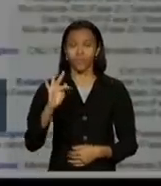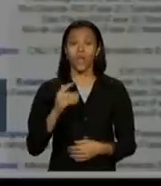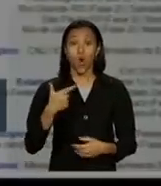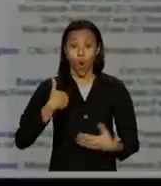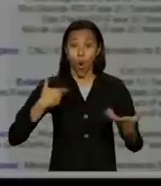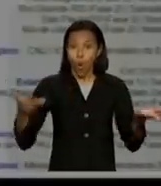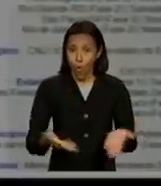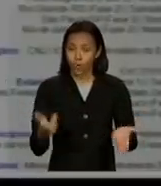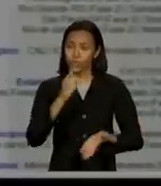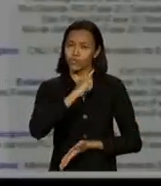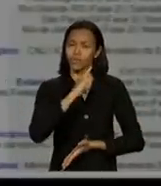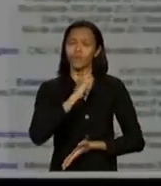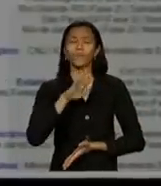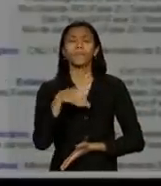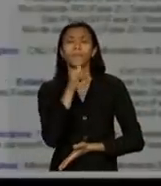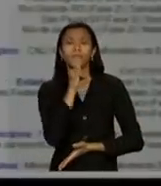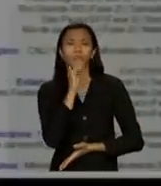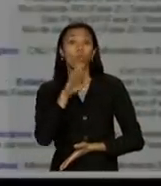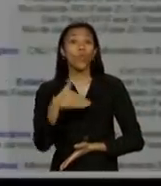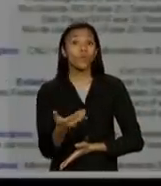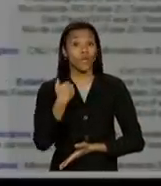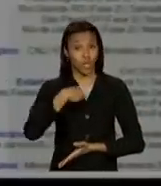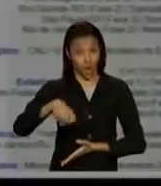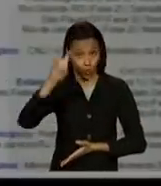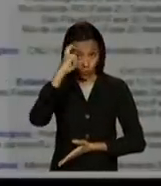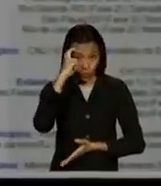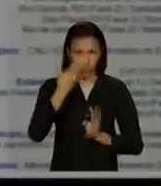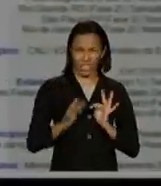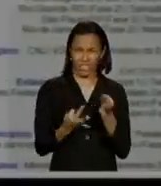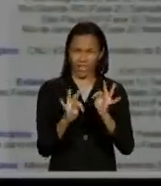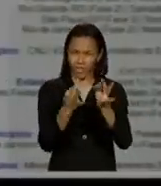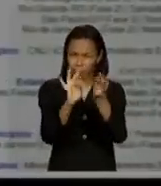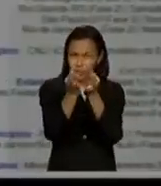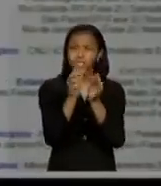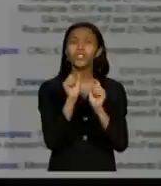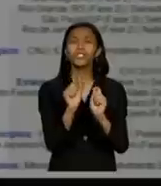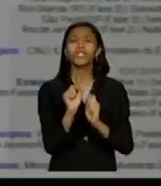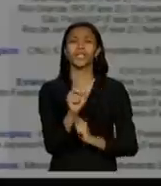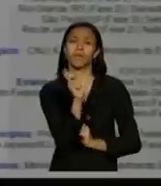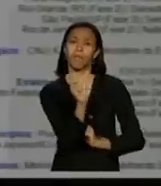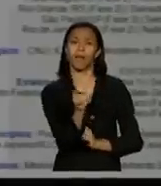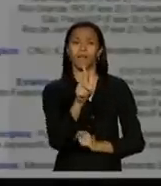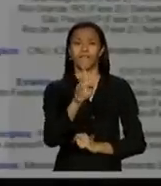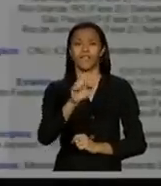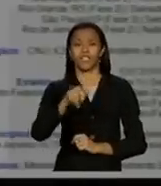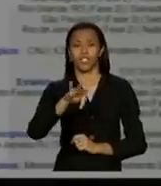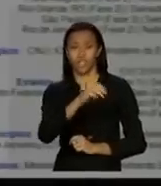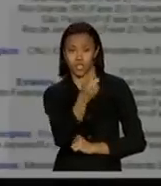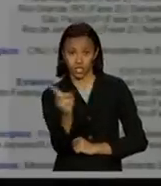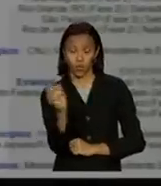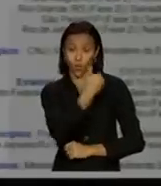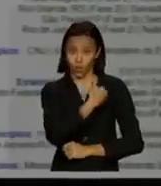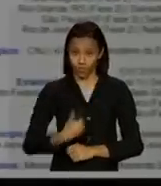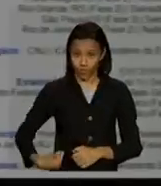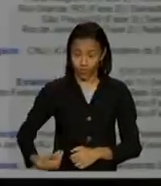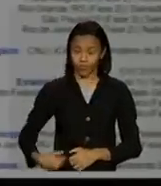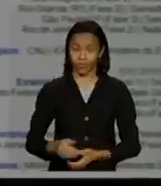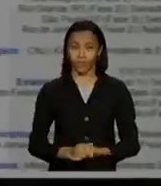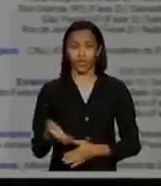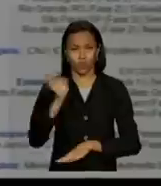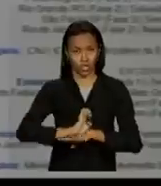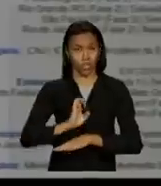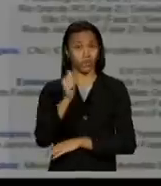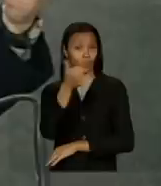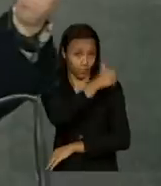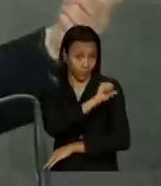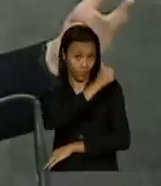tenho onde eu acho que a cultura de tecnologias de gestão penetrar é o Governo do Estado de no Rio de